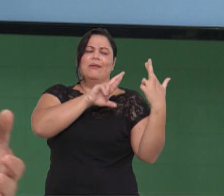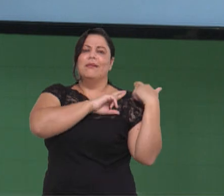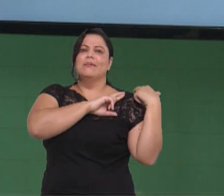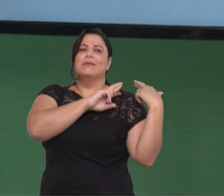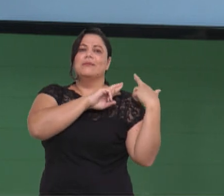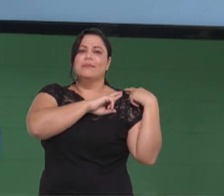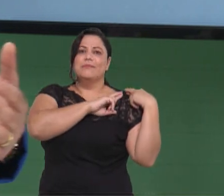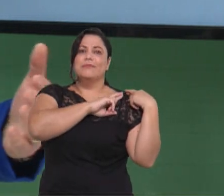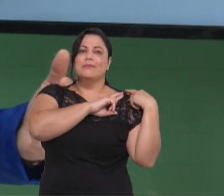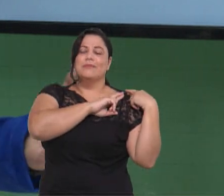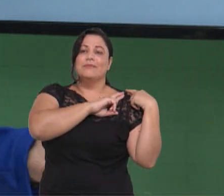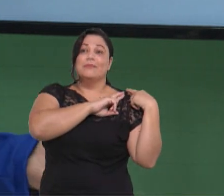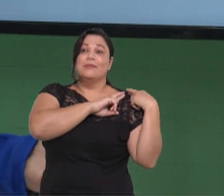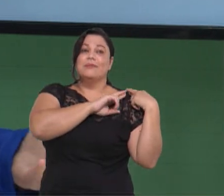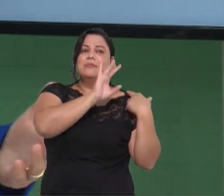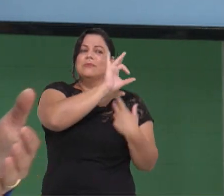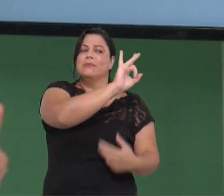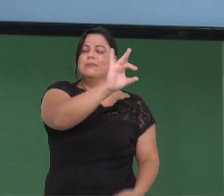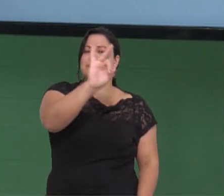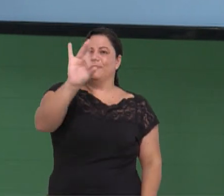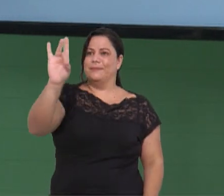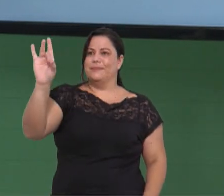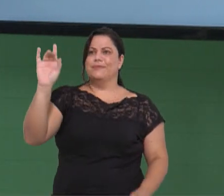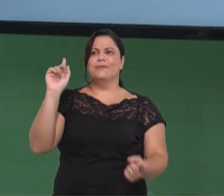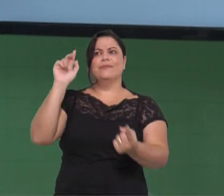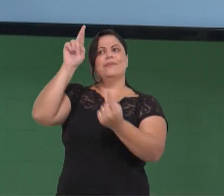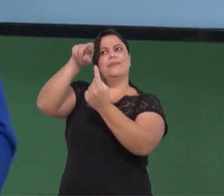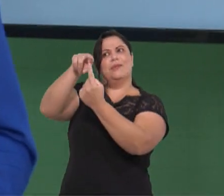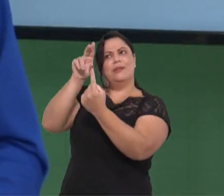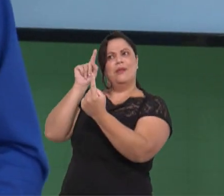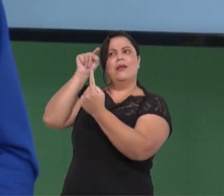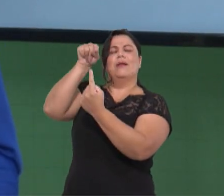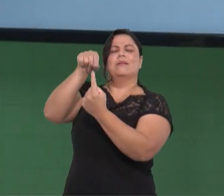para os nossos representantes e para a própria